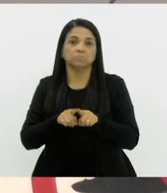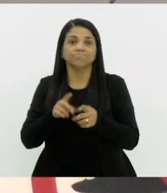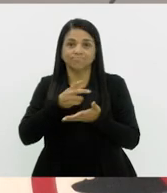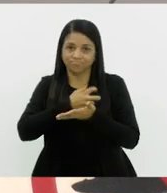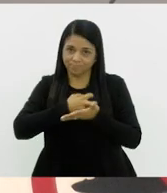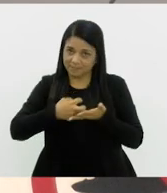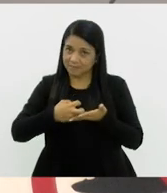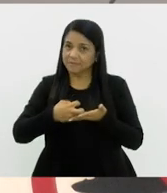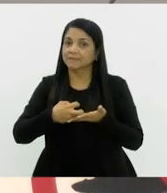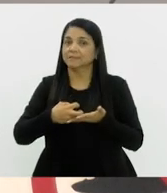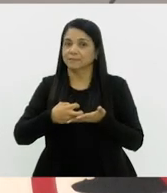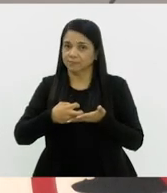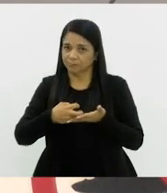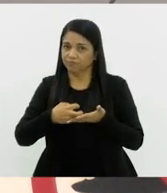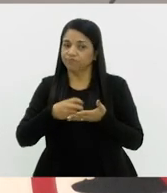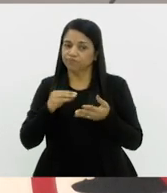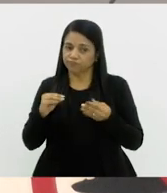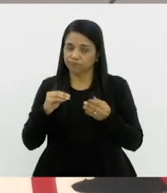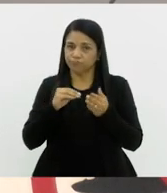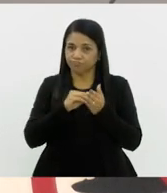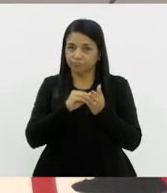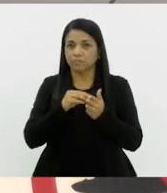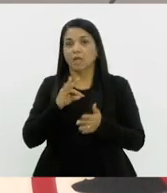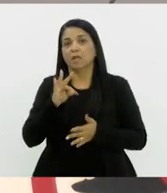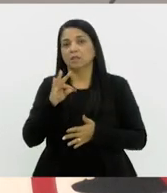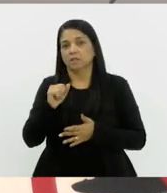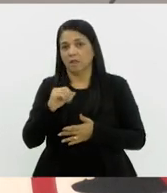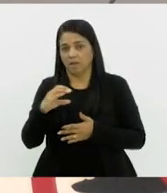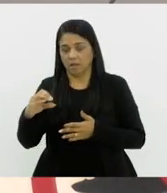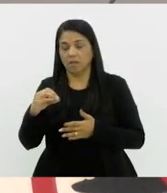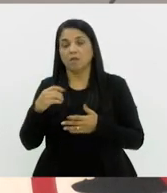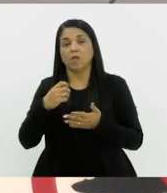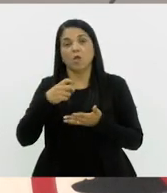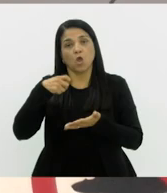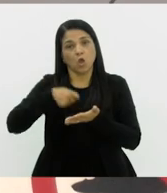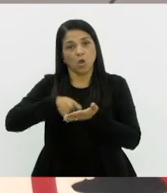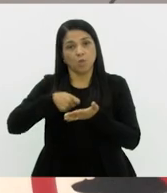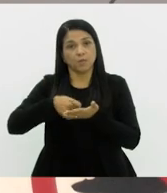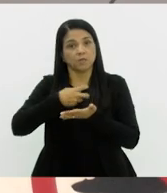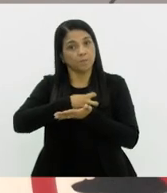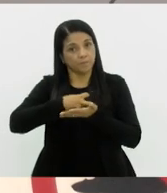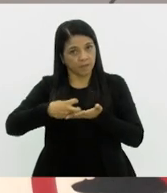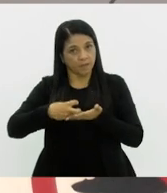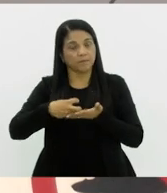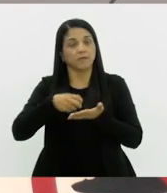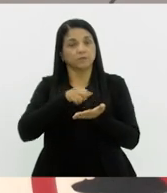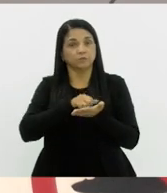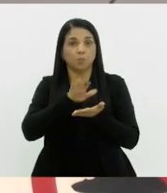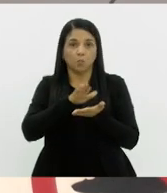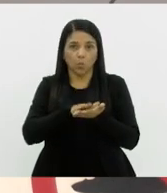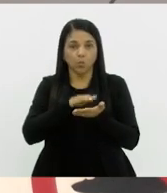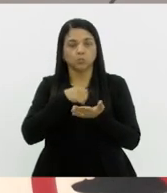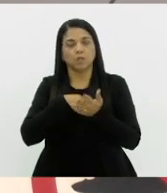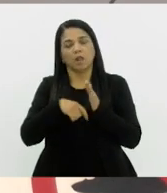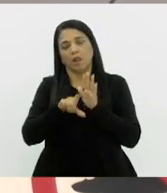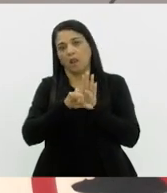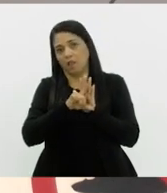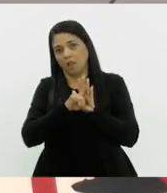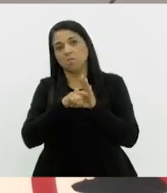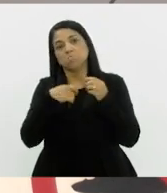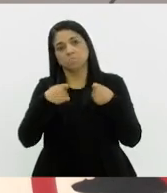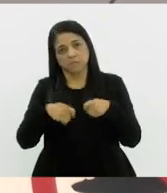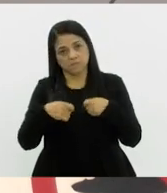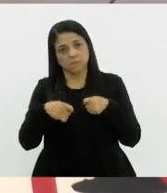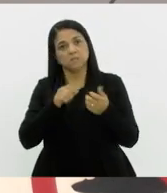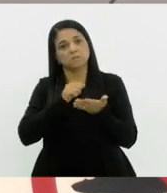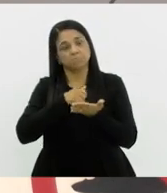penalidades. Né? Não, como sim, todo TAC é obrigatório. Tem que ter isso, senão, né? Qualquer TAC que qualquer seja lei que você não diz, pode não pode ser fazer sem isso,